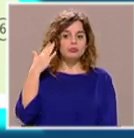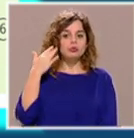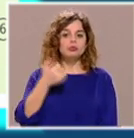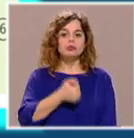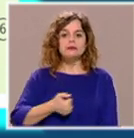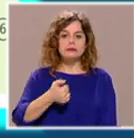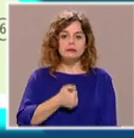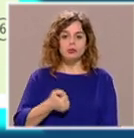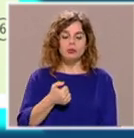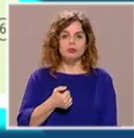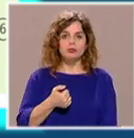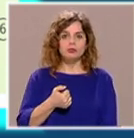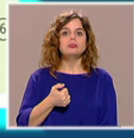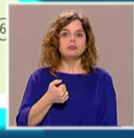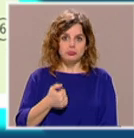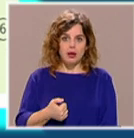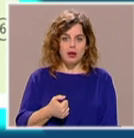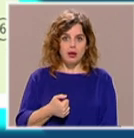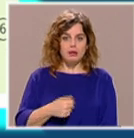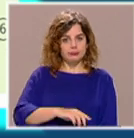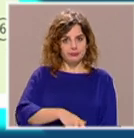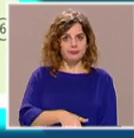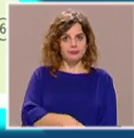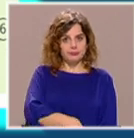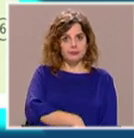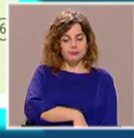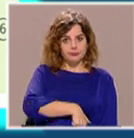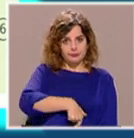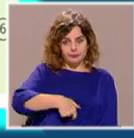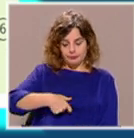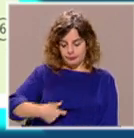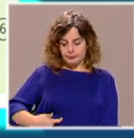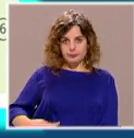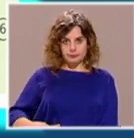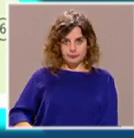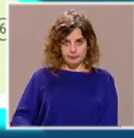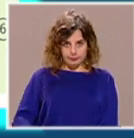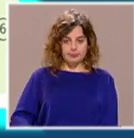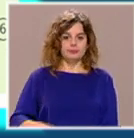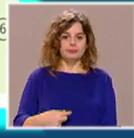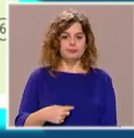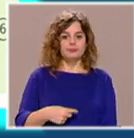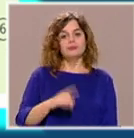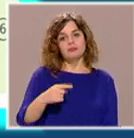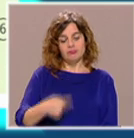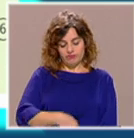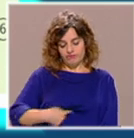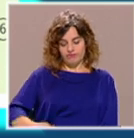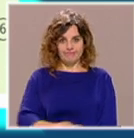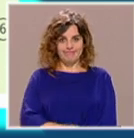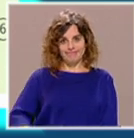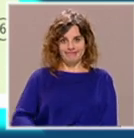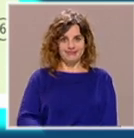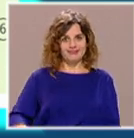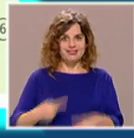5 temos então o intestino grosso, que é fácil distinguir ali do intestino delgado. E com o